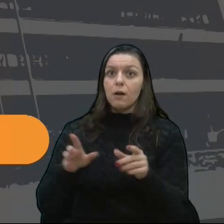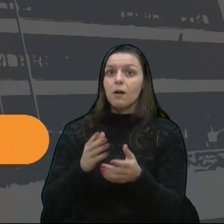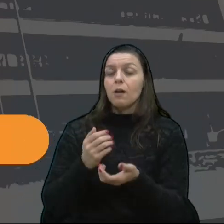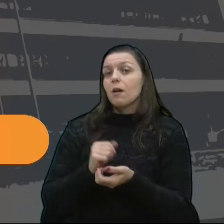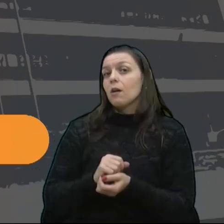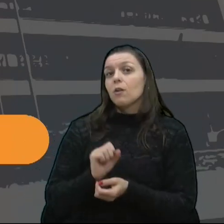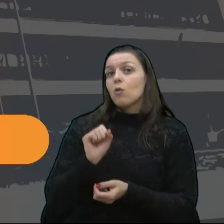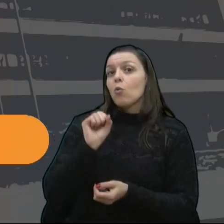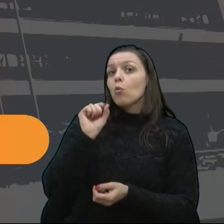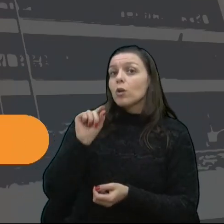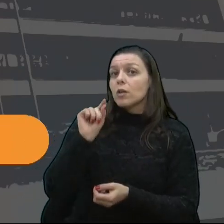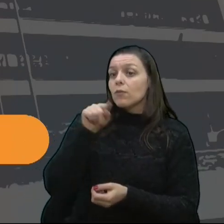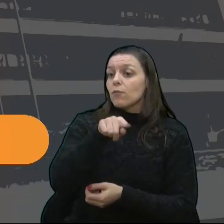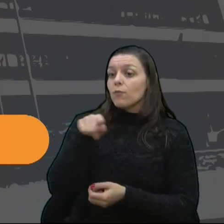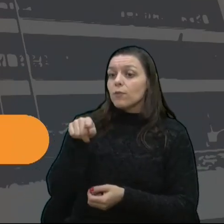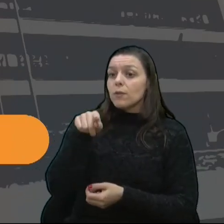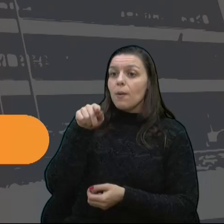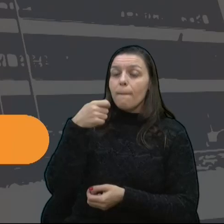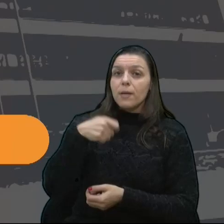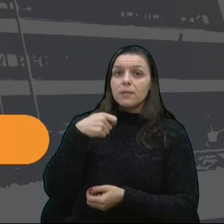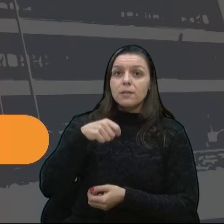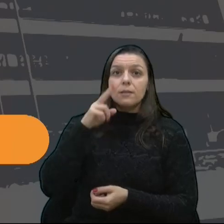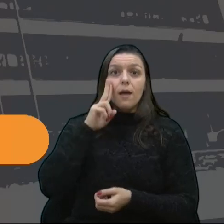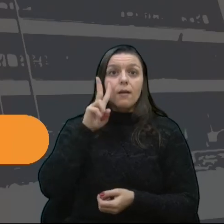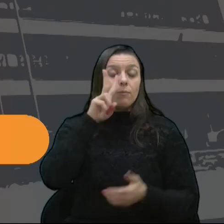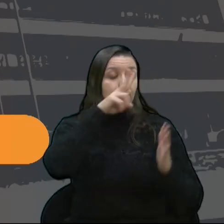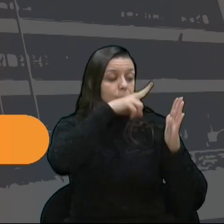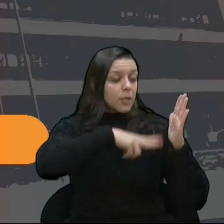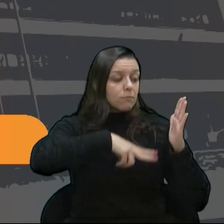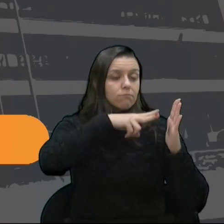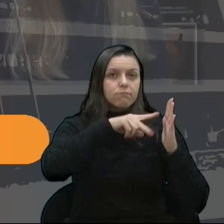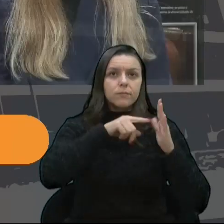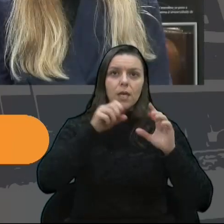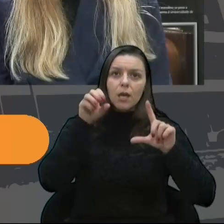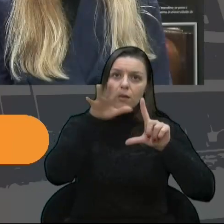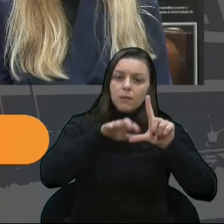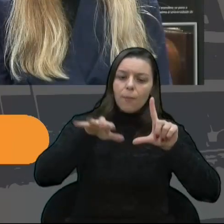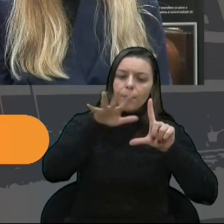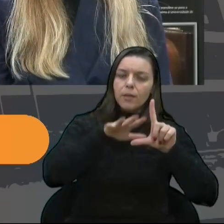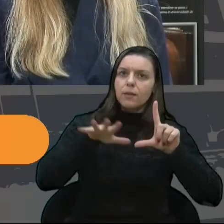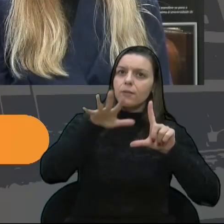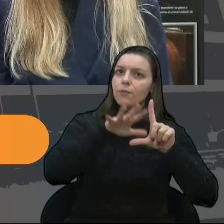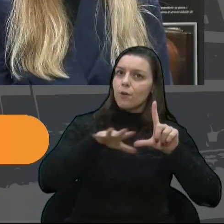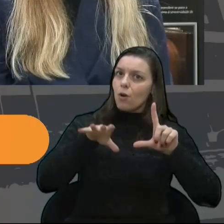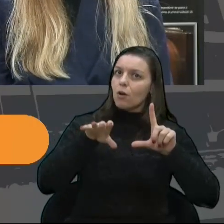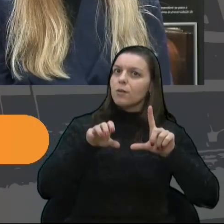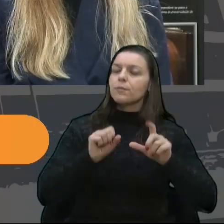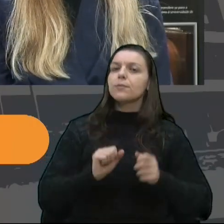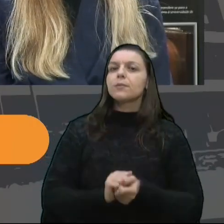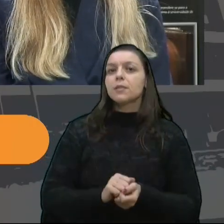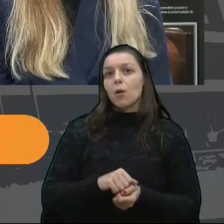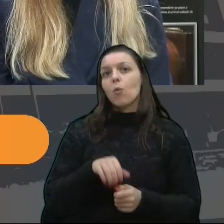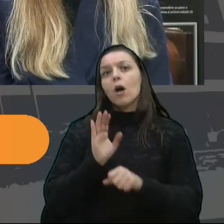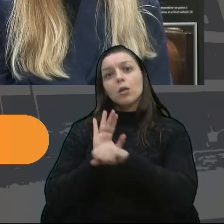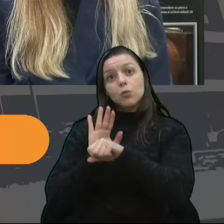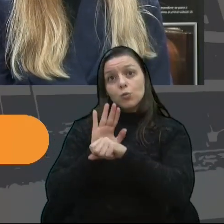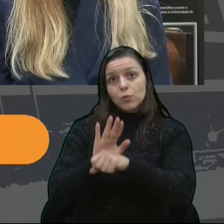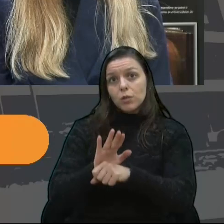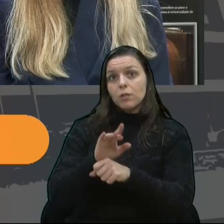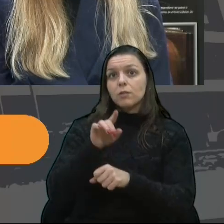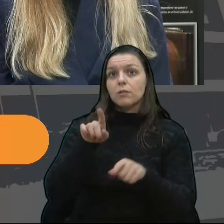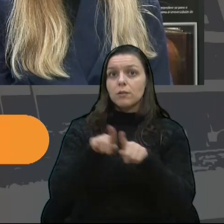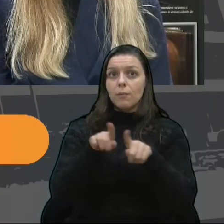você precisar, você poder encontrar lá dentro. Então, assim, a gente também vai acabar ajudando